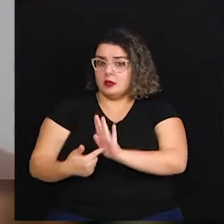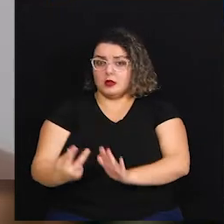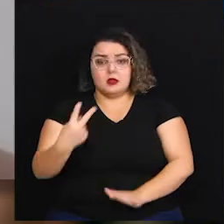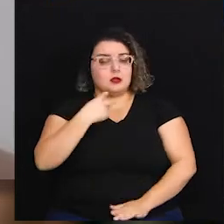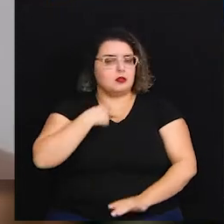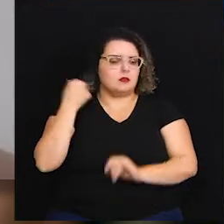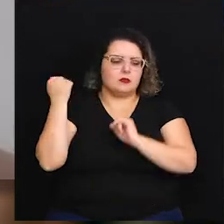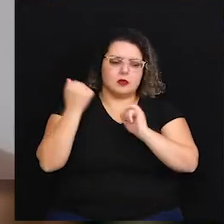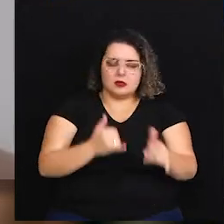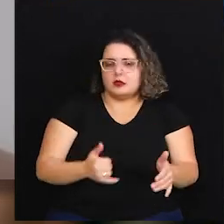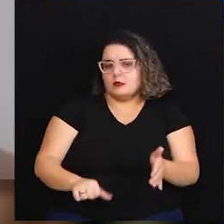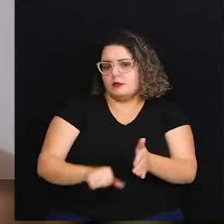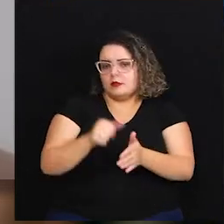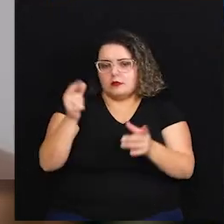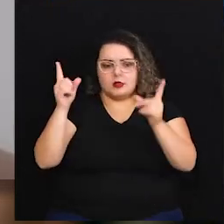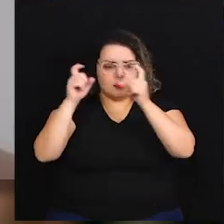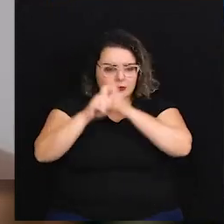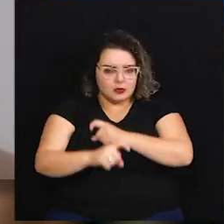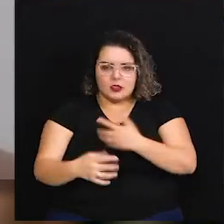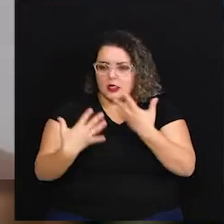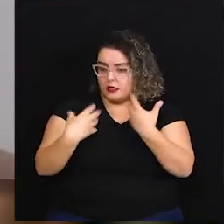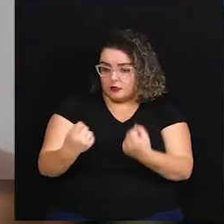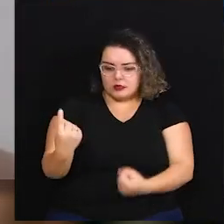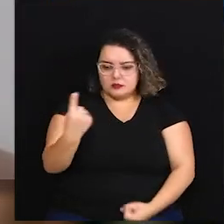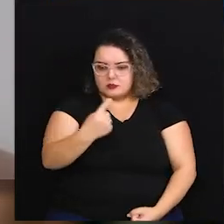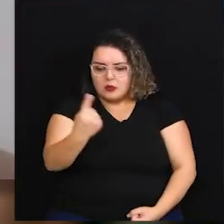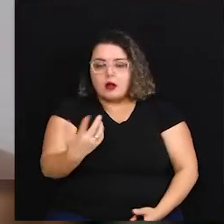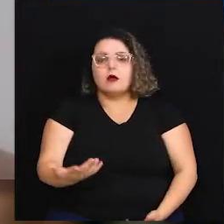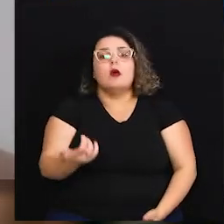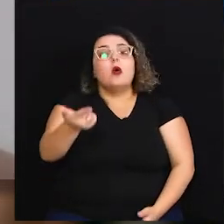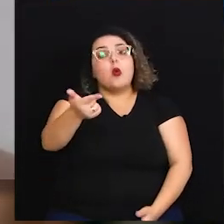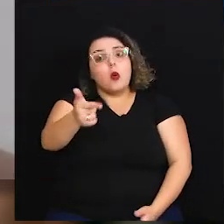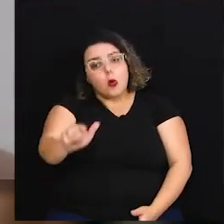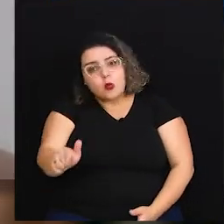que não pode desistir na primeira dificuldade, mesmo com não, tem que